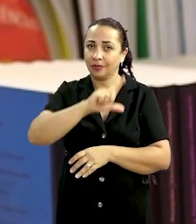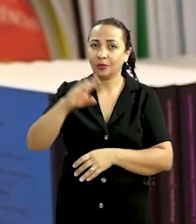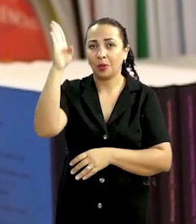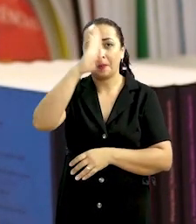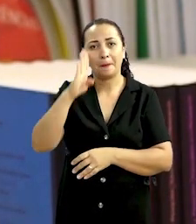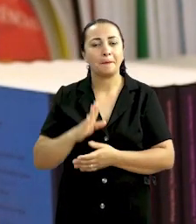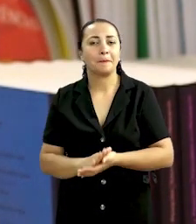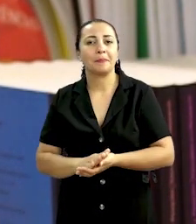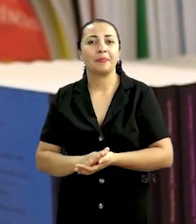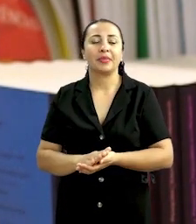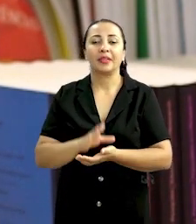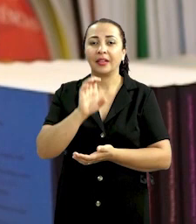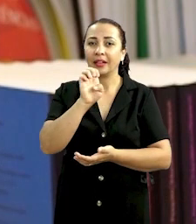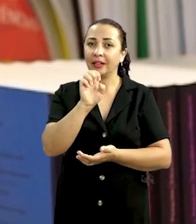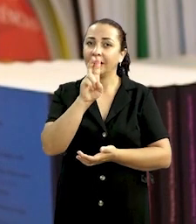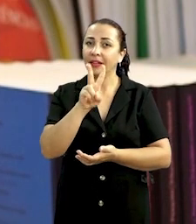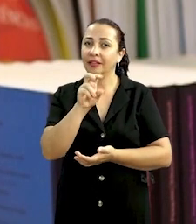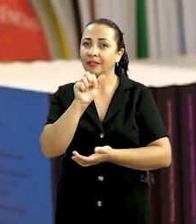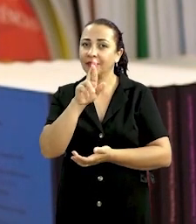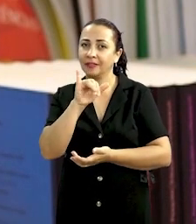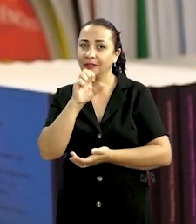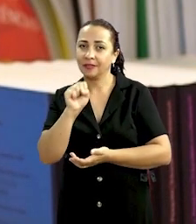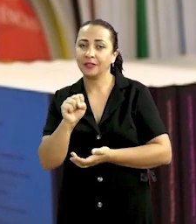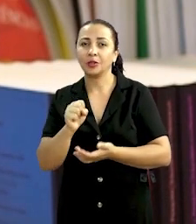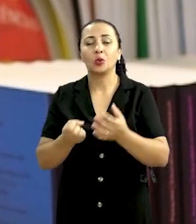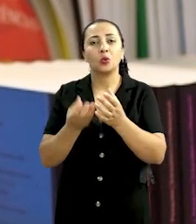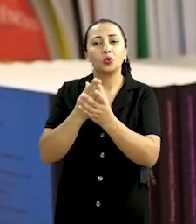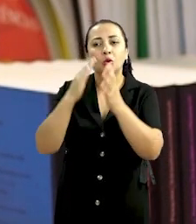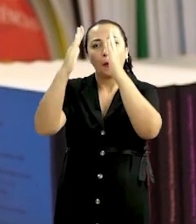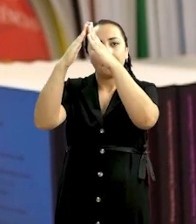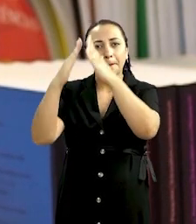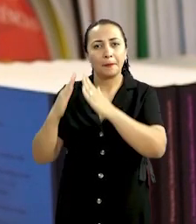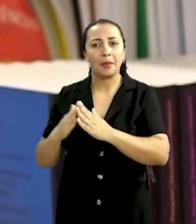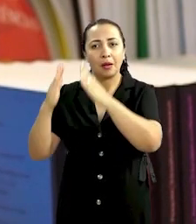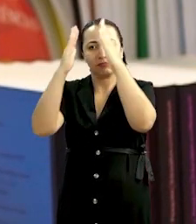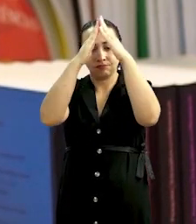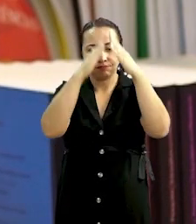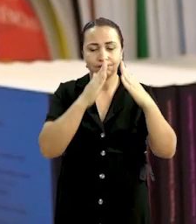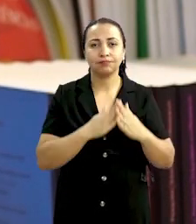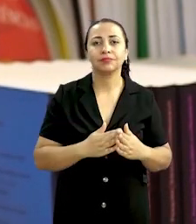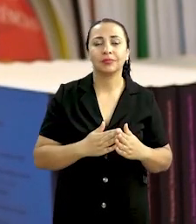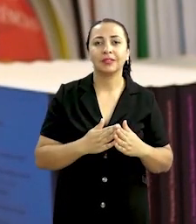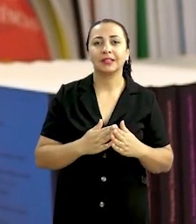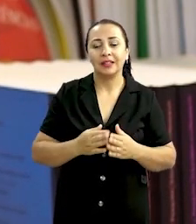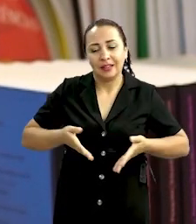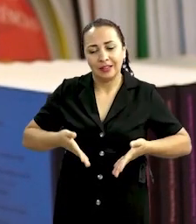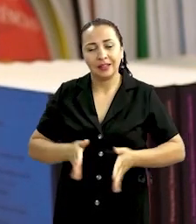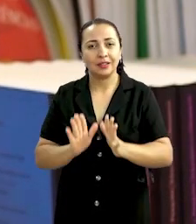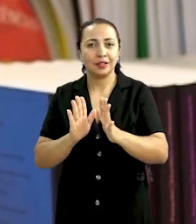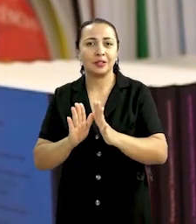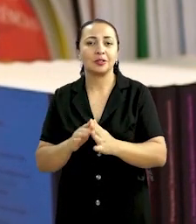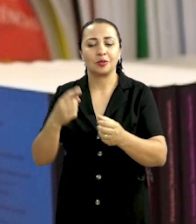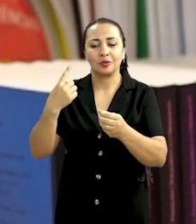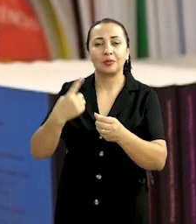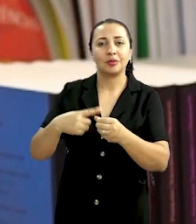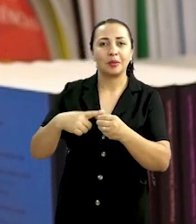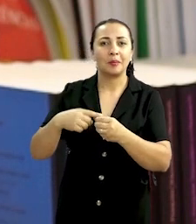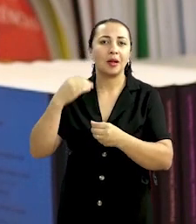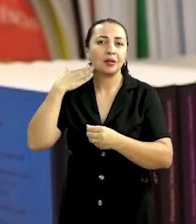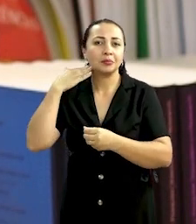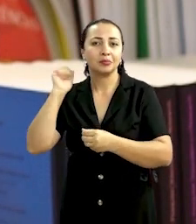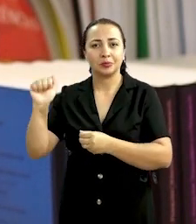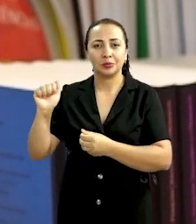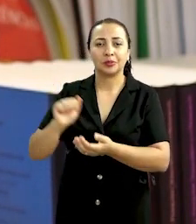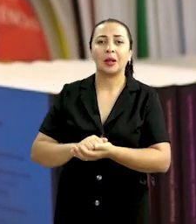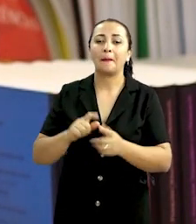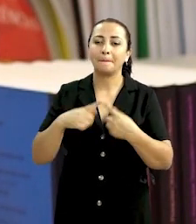Conceição Evaristo, ela vem de uma favela de Belo Horizonte, é mineira, nascida em Belo Horizonte, mas ao mesmo